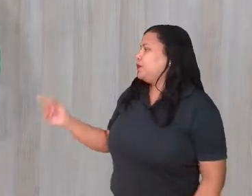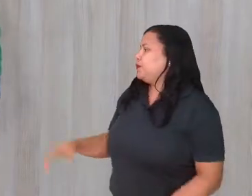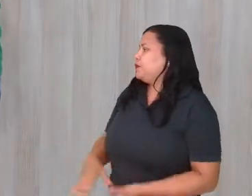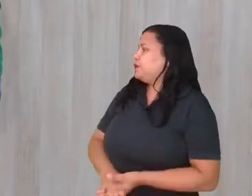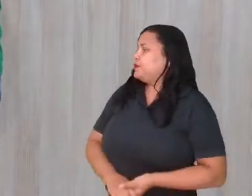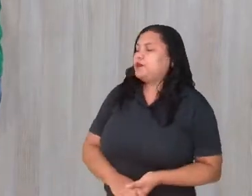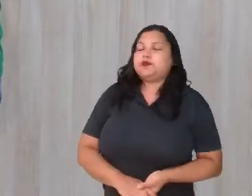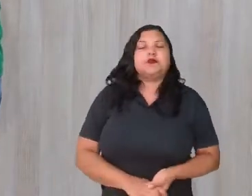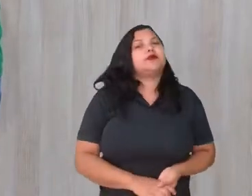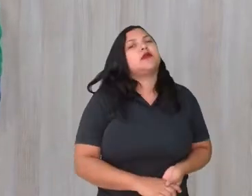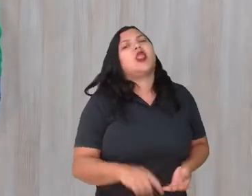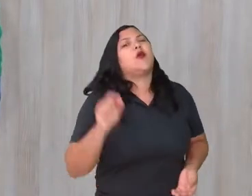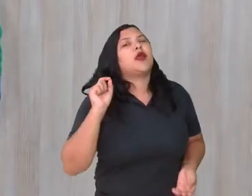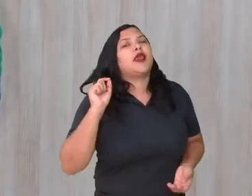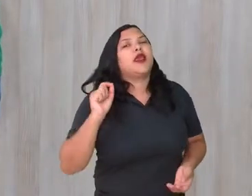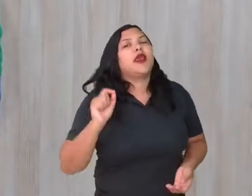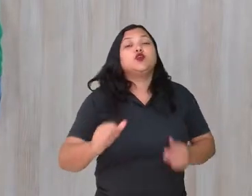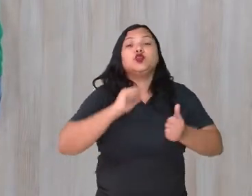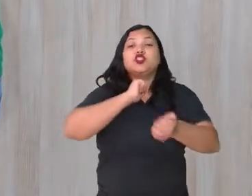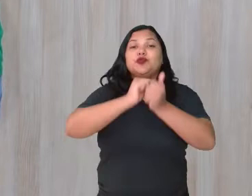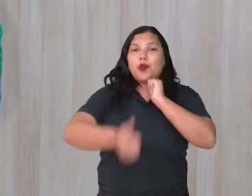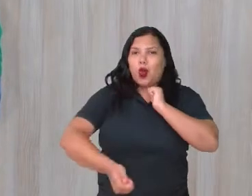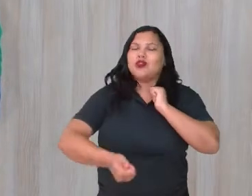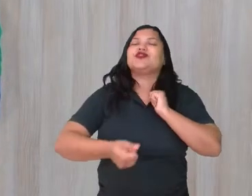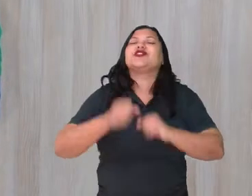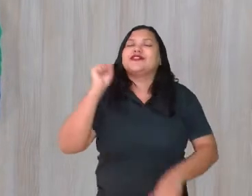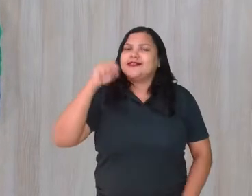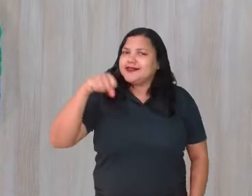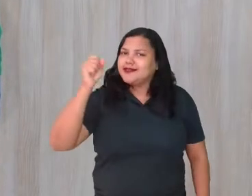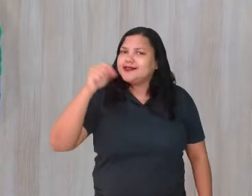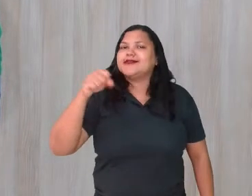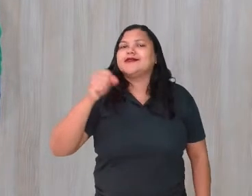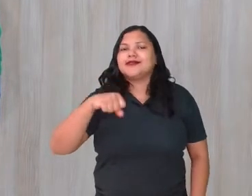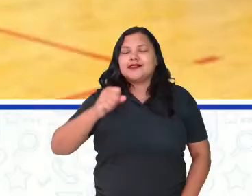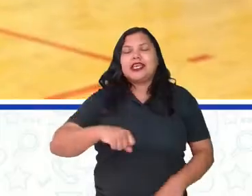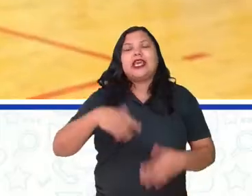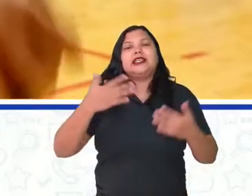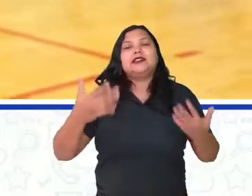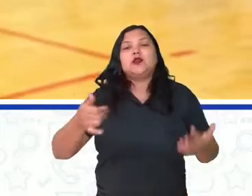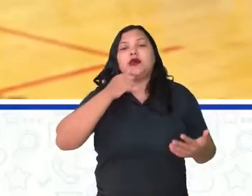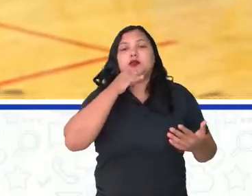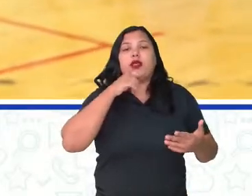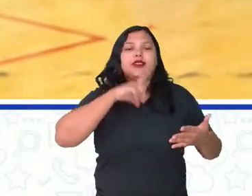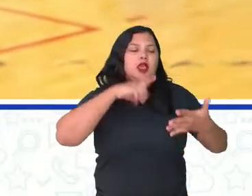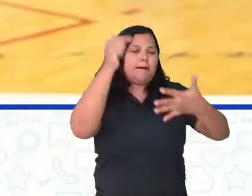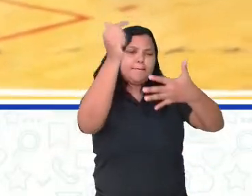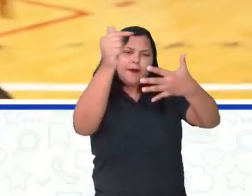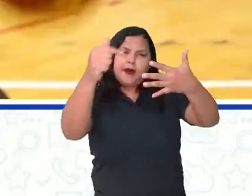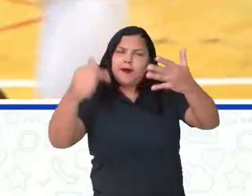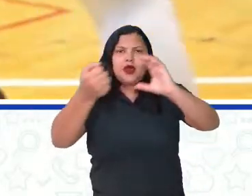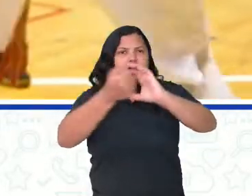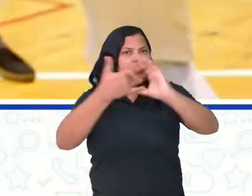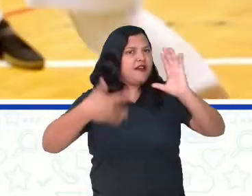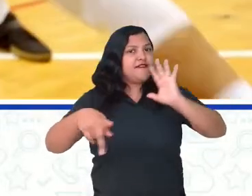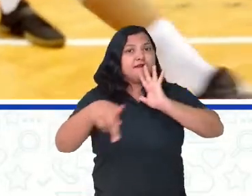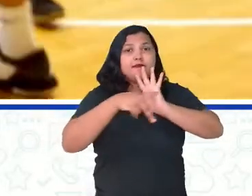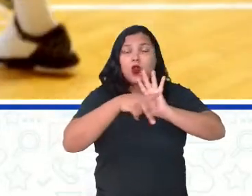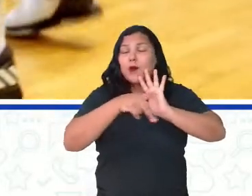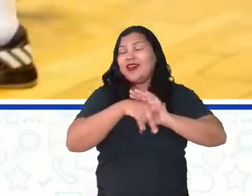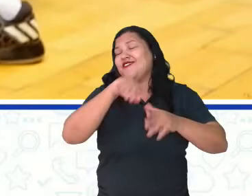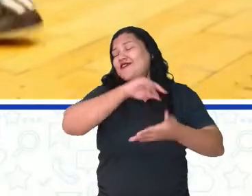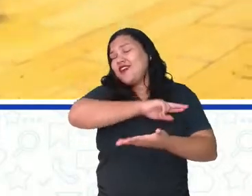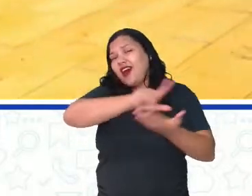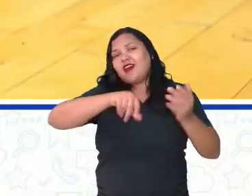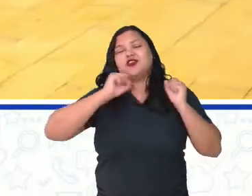de você medir a chance são nos esportes, são nos jogos, tá certo? Onde você tem uma série de fatores que podem influenciar